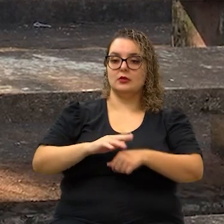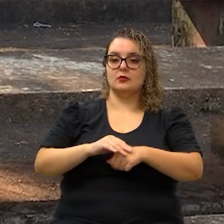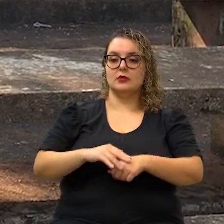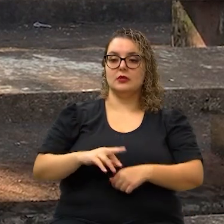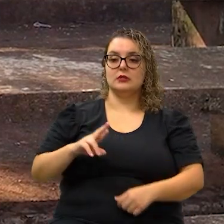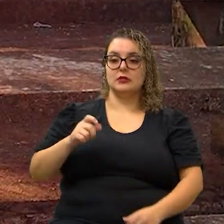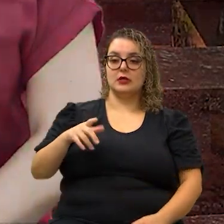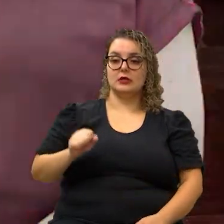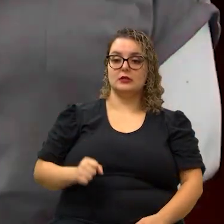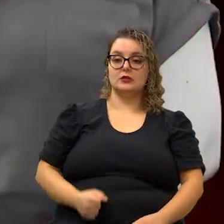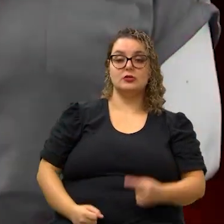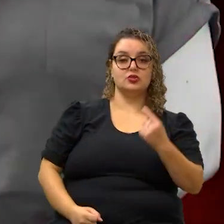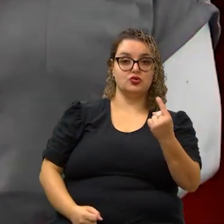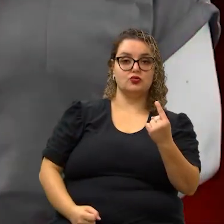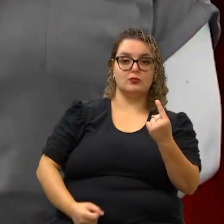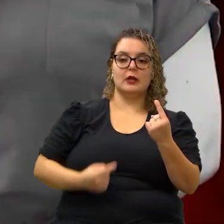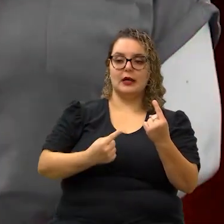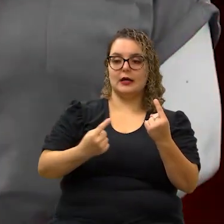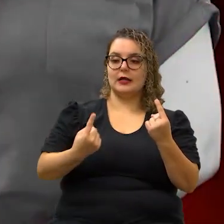habitantes.